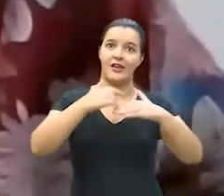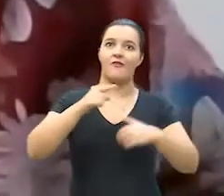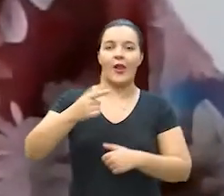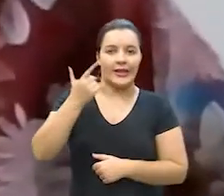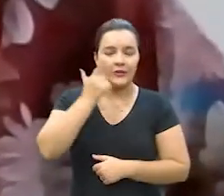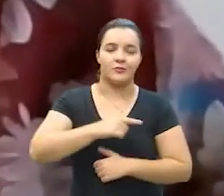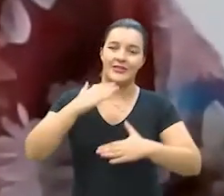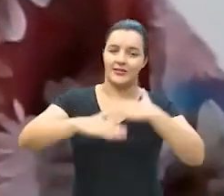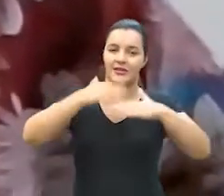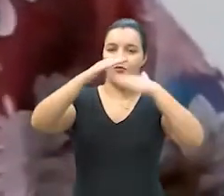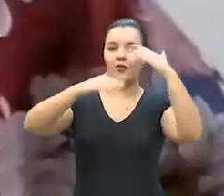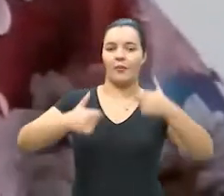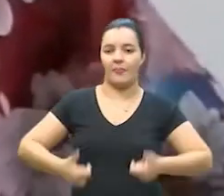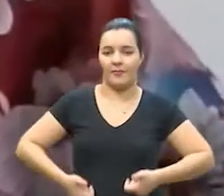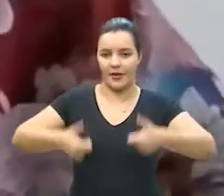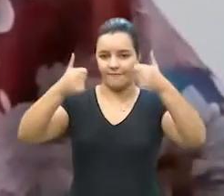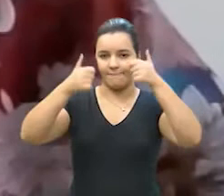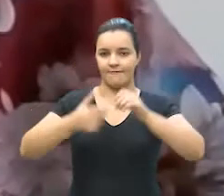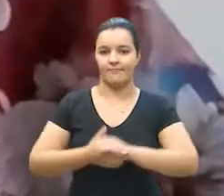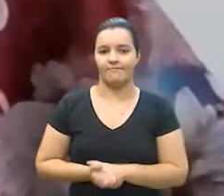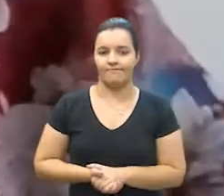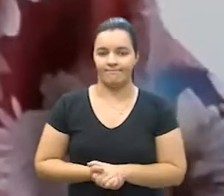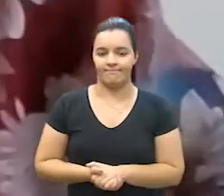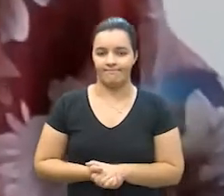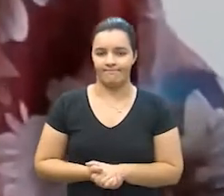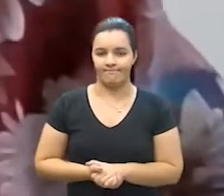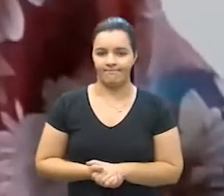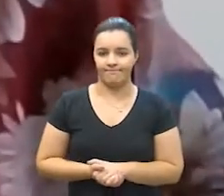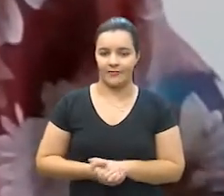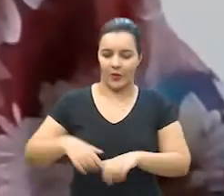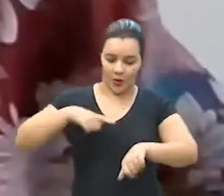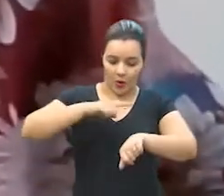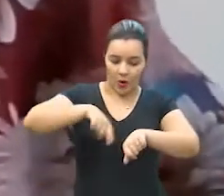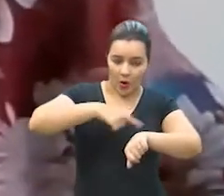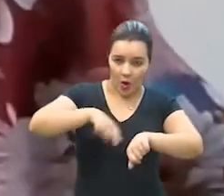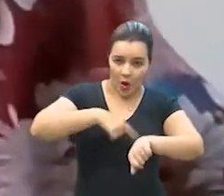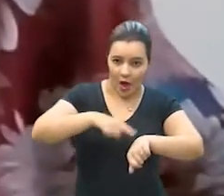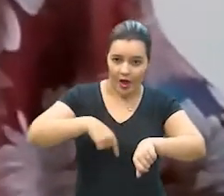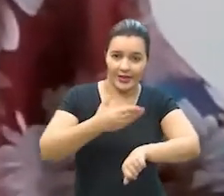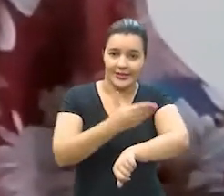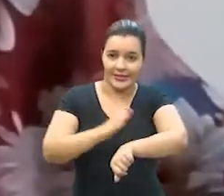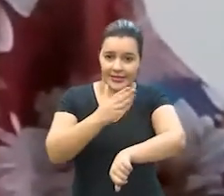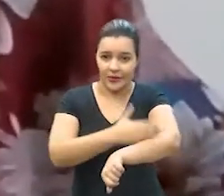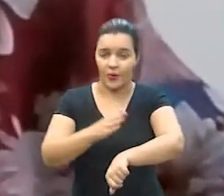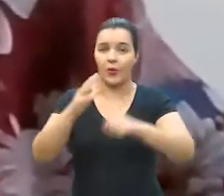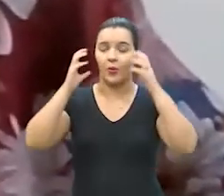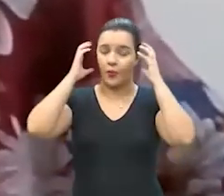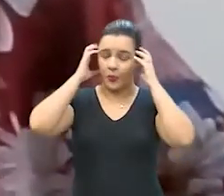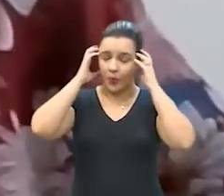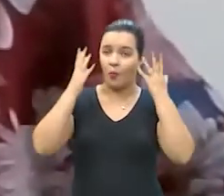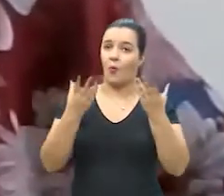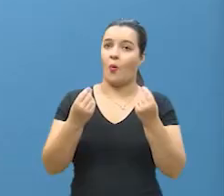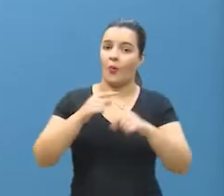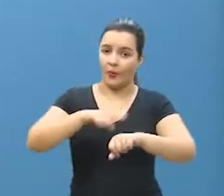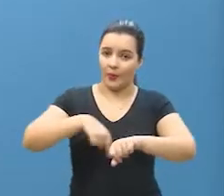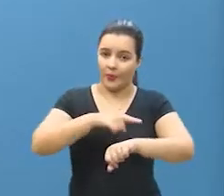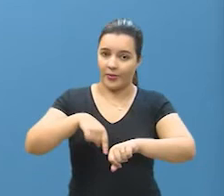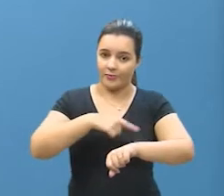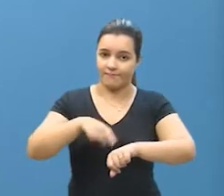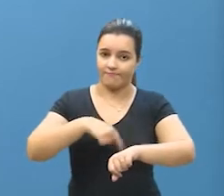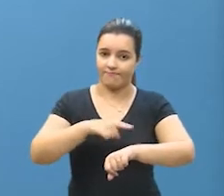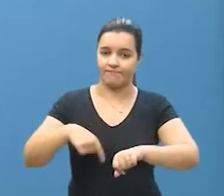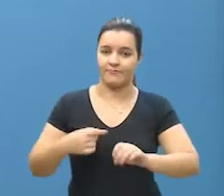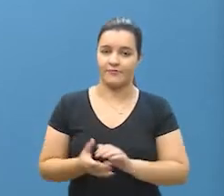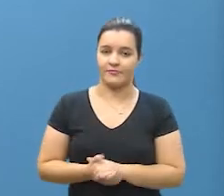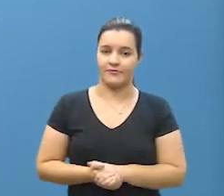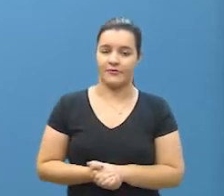melhor. Uhum. Então, o nosso foco, a carga horária deles de fonoaudiologia é bastante grande.